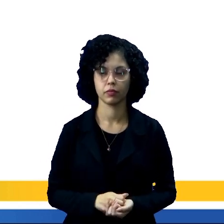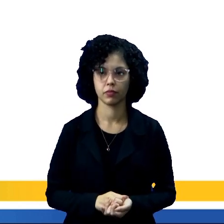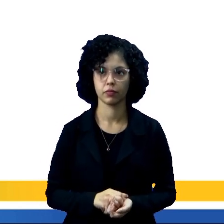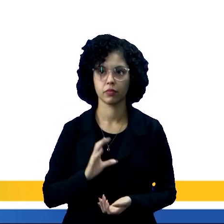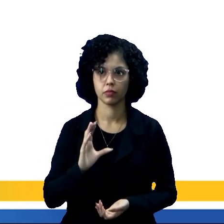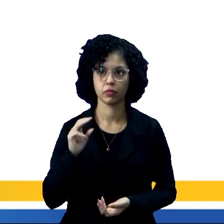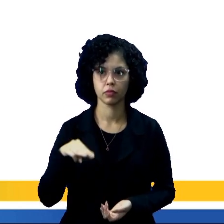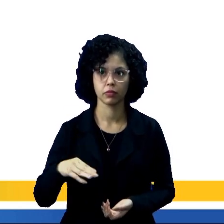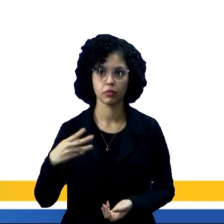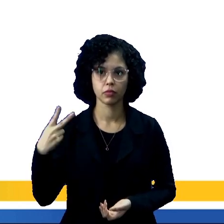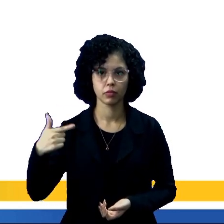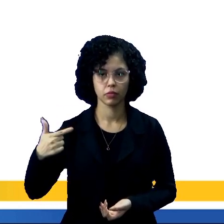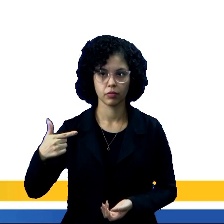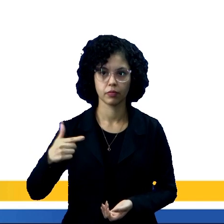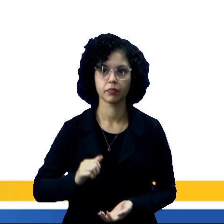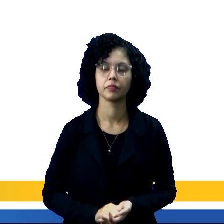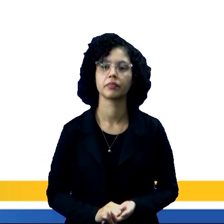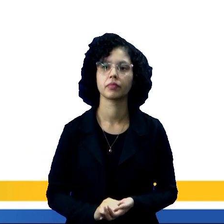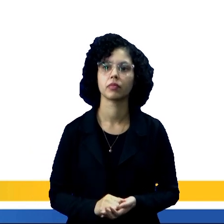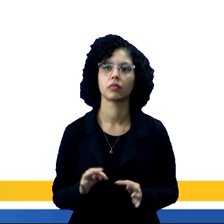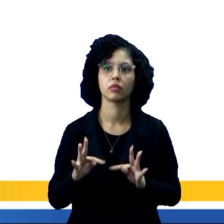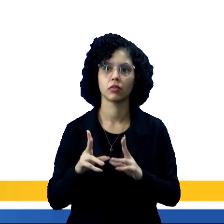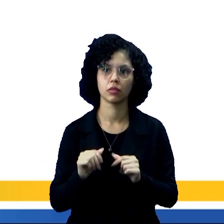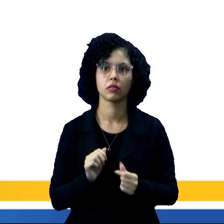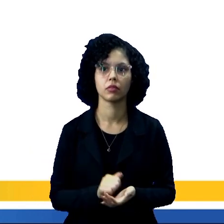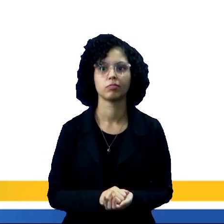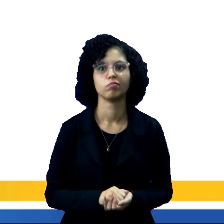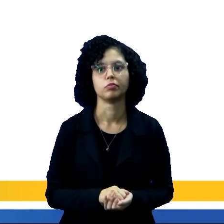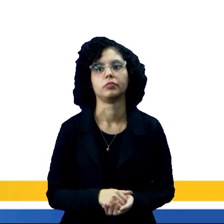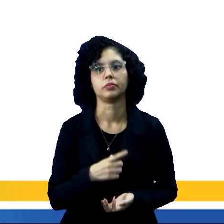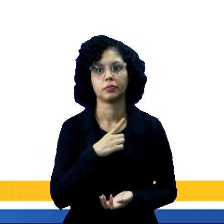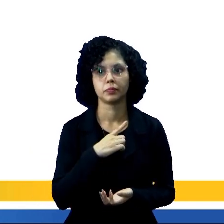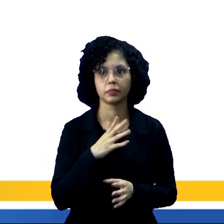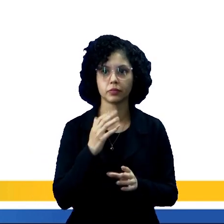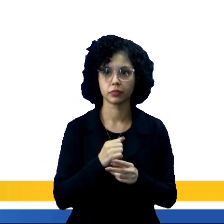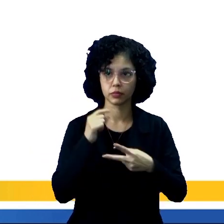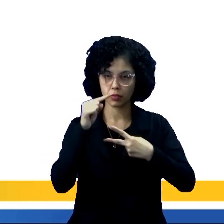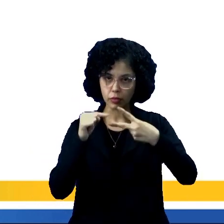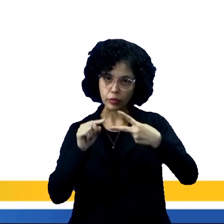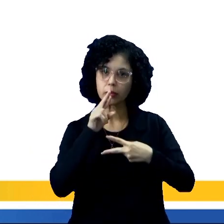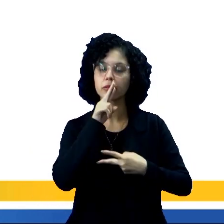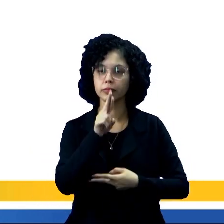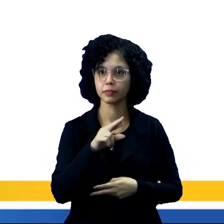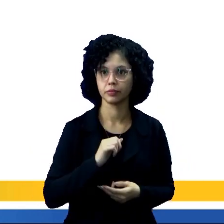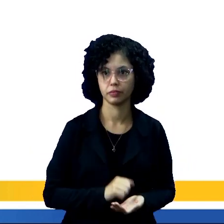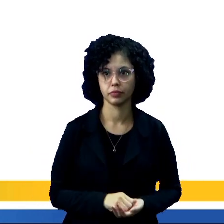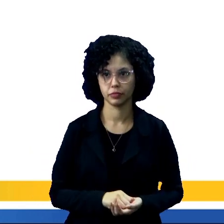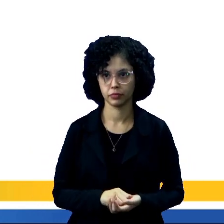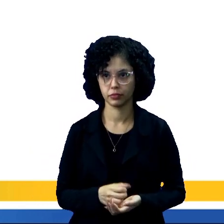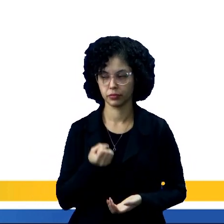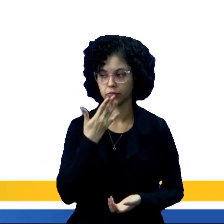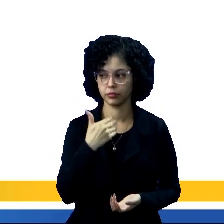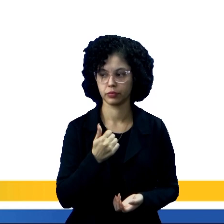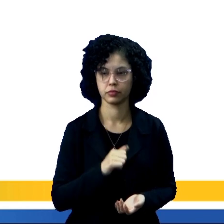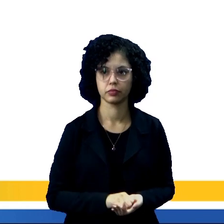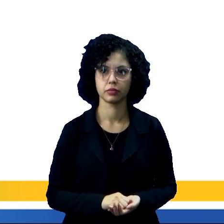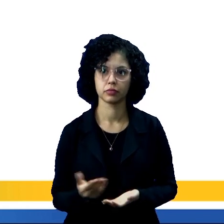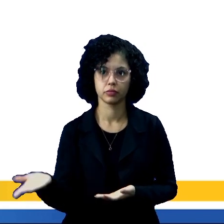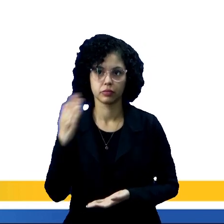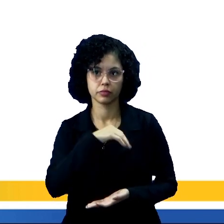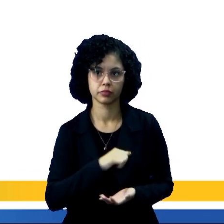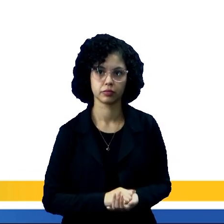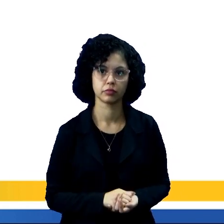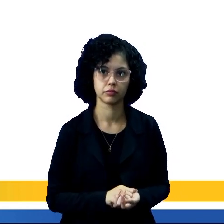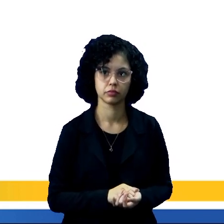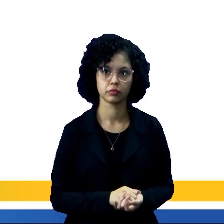427,25,624 centímetros quadrados. E a área total, nós vamos pegar os dois resultados. Tudo bem? Então, vamos